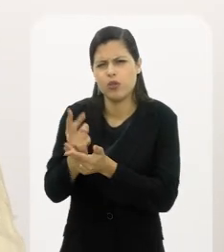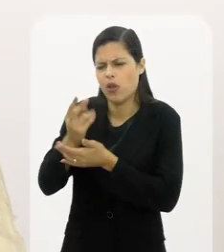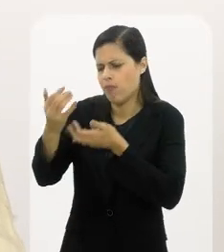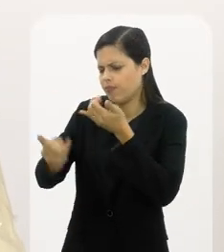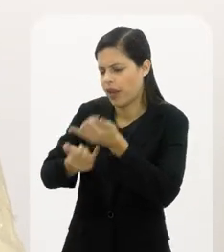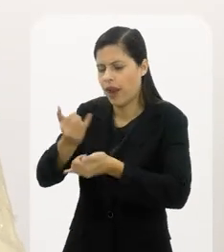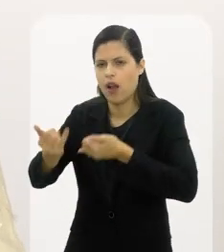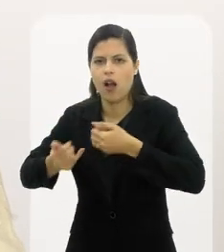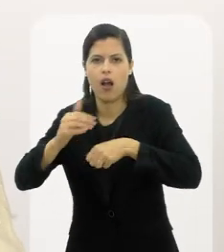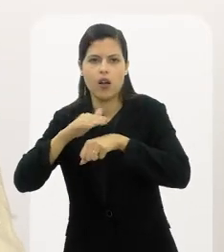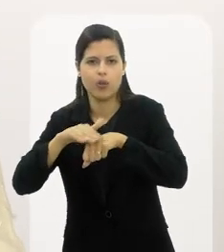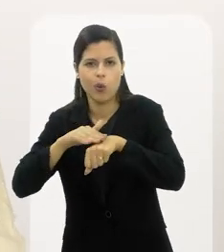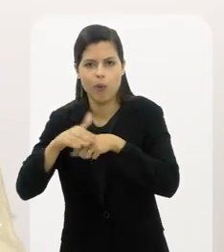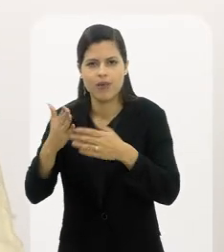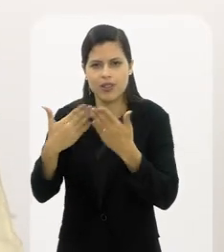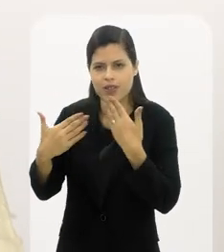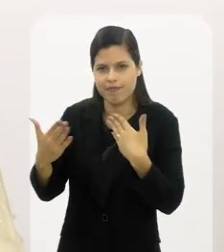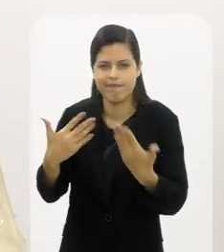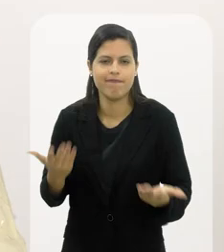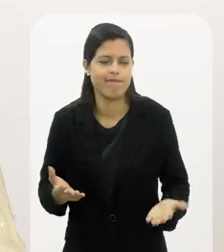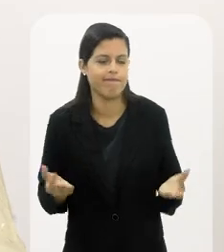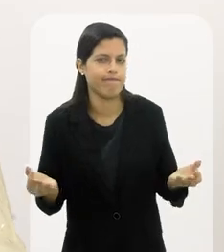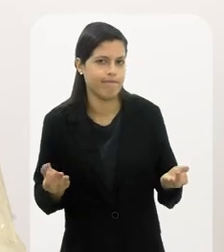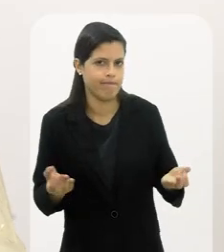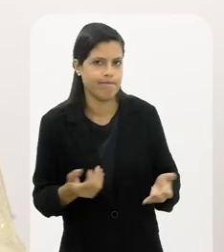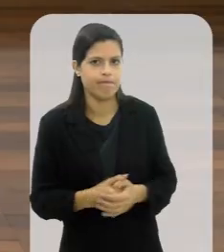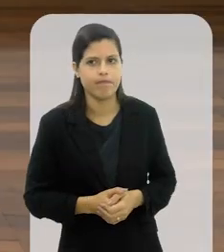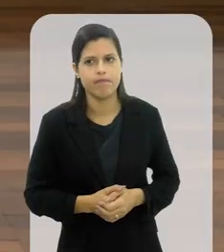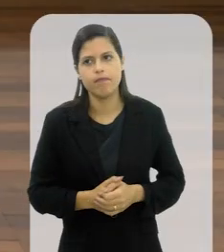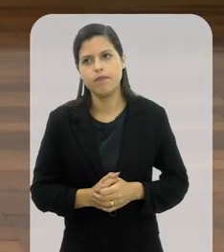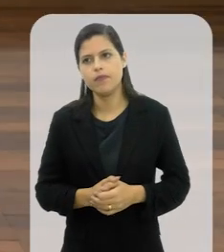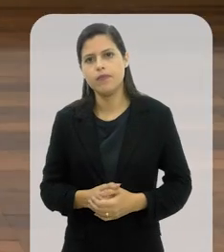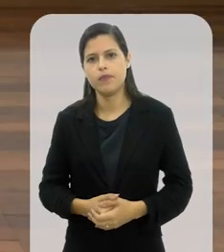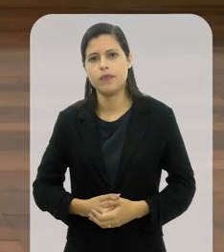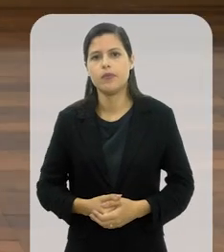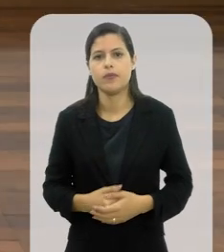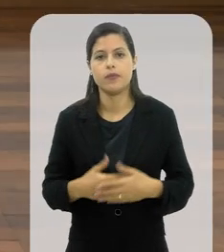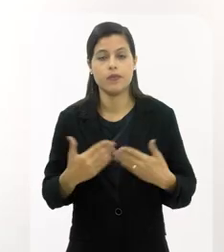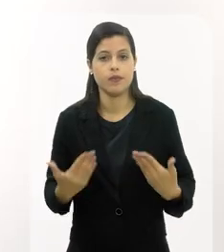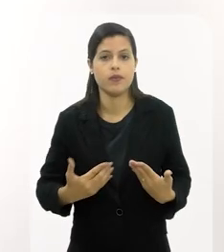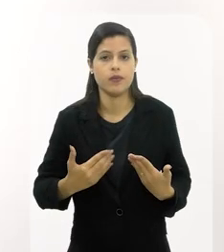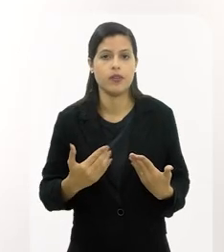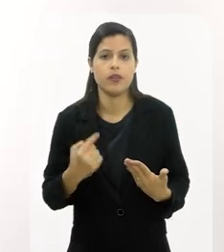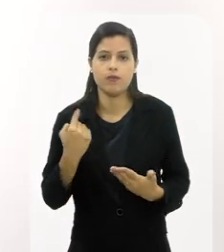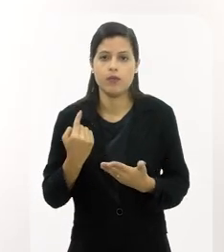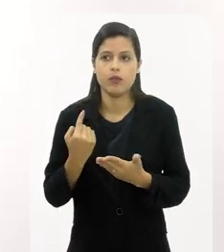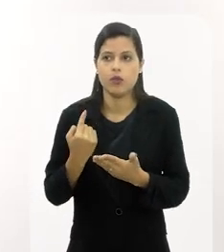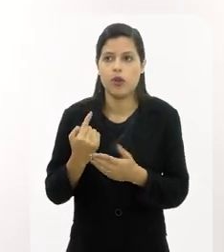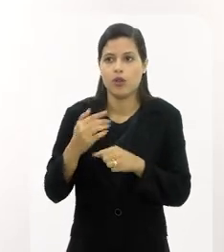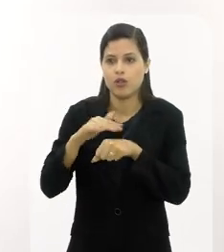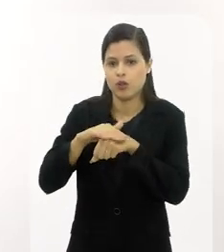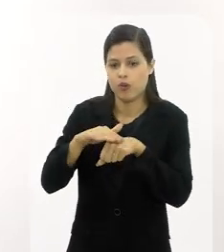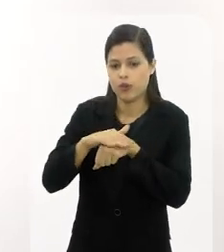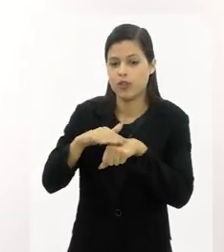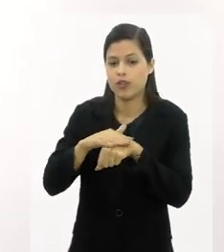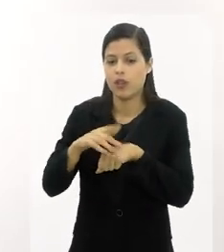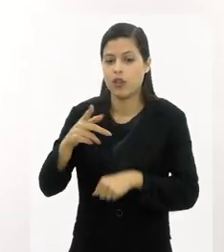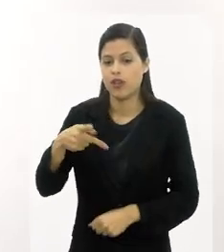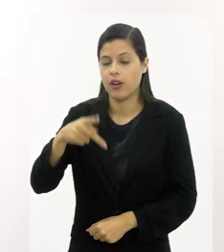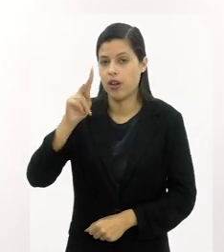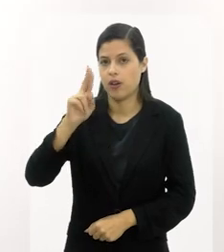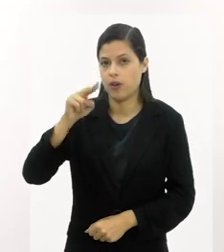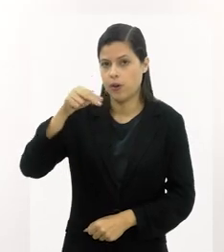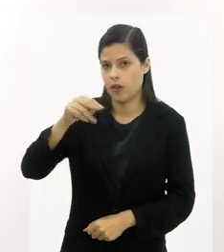Mas eu vou continuar brincando, vou continuar conversando. Perfeito. Bem, nós conversamos com a